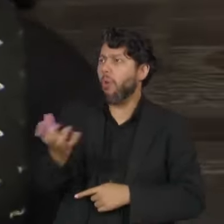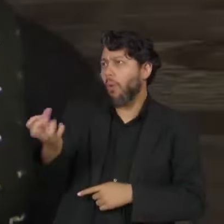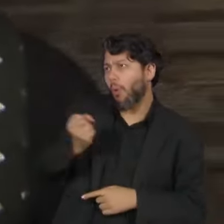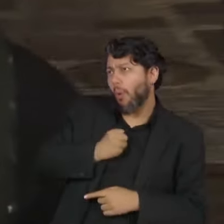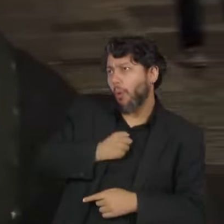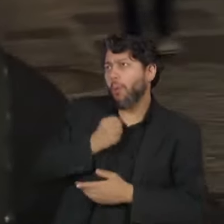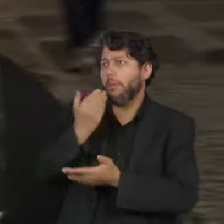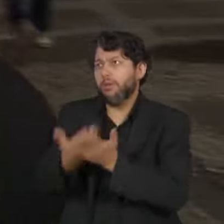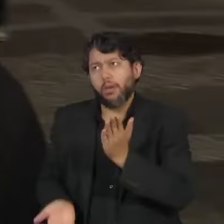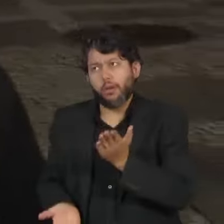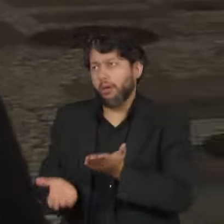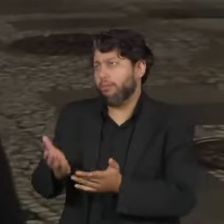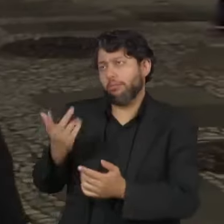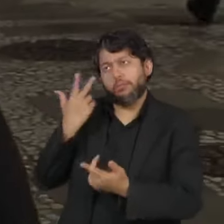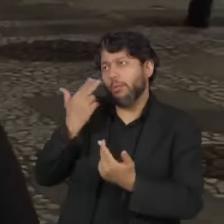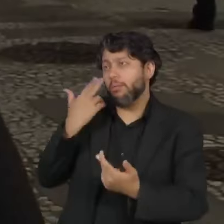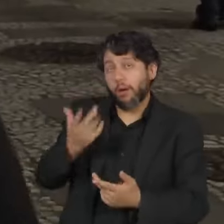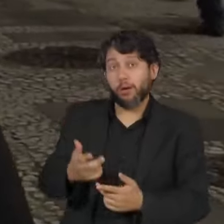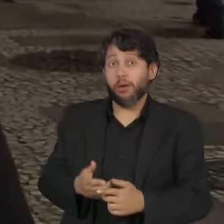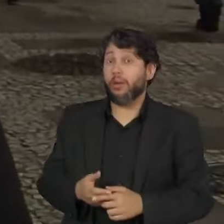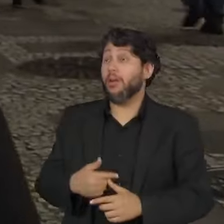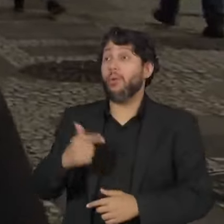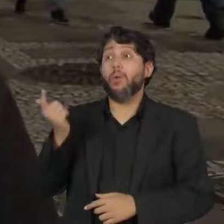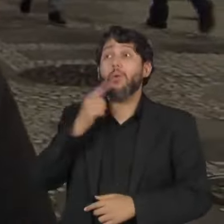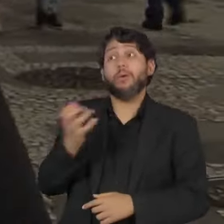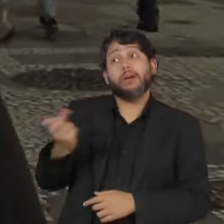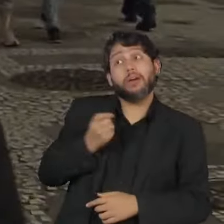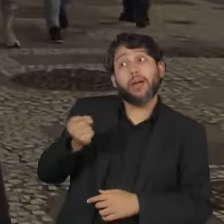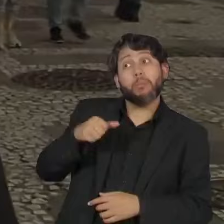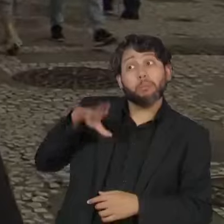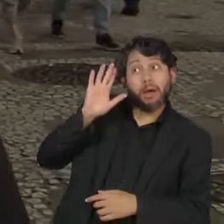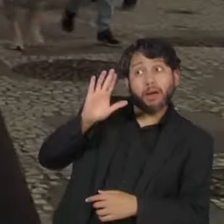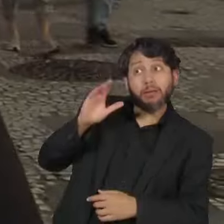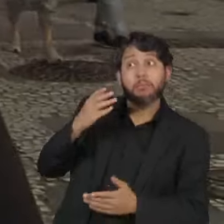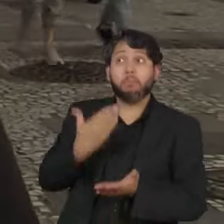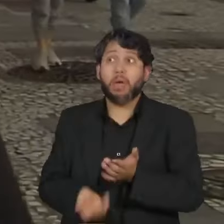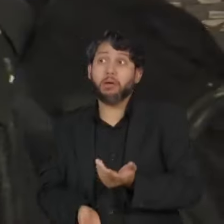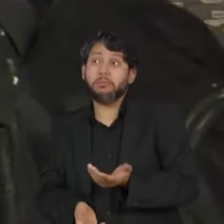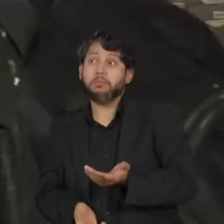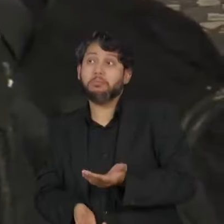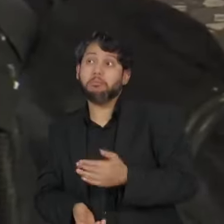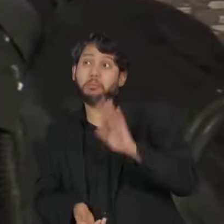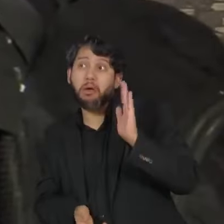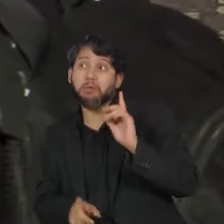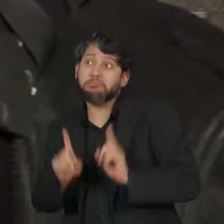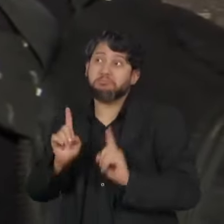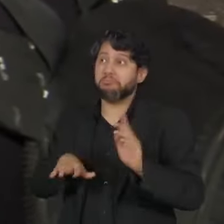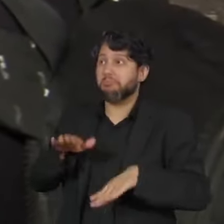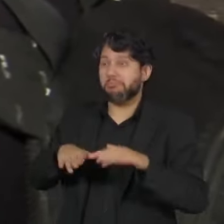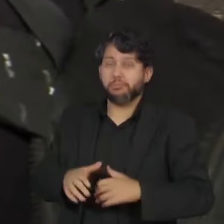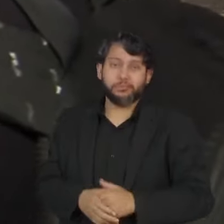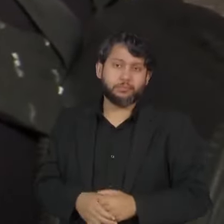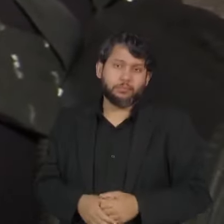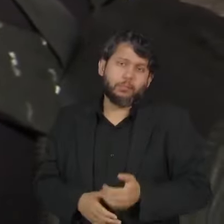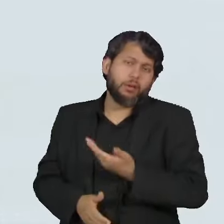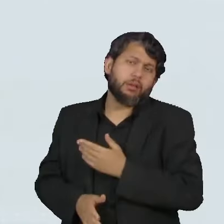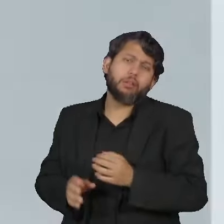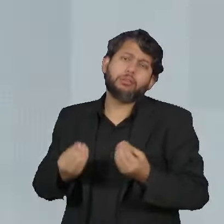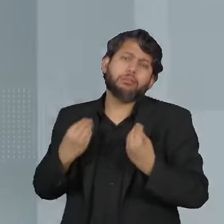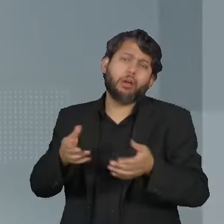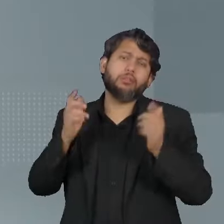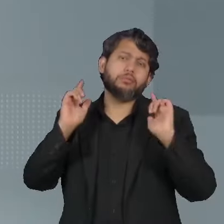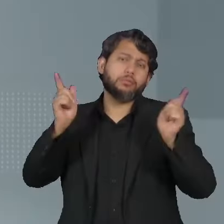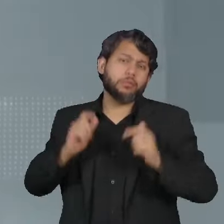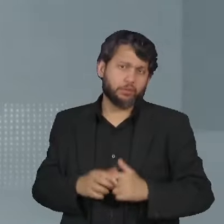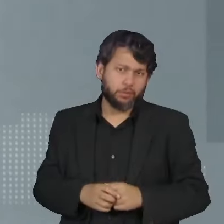jogo. Ganha, perde. Mas às vezes mais ganha do que perde, às vezes mais perde do que ganha. Depende, né? No caso dele, é só diversão,